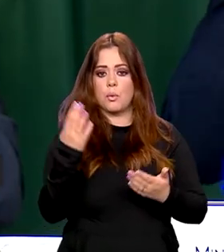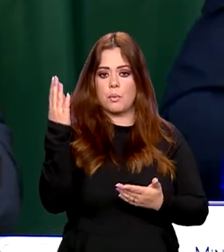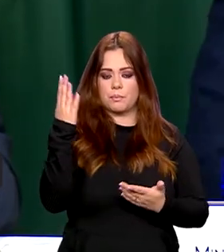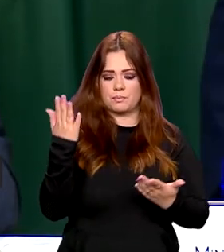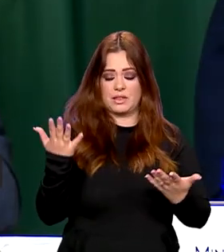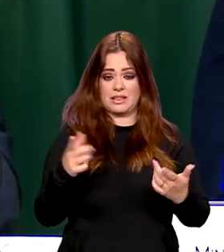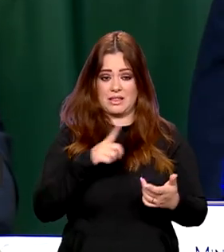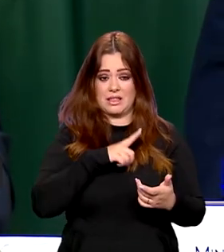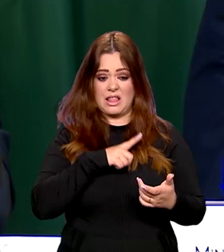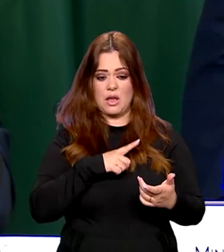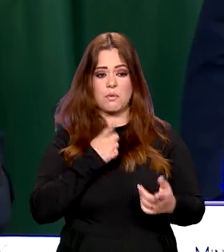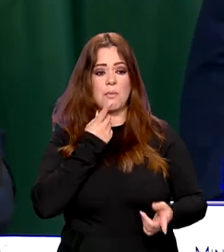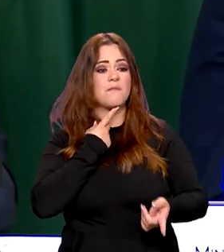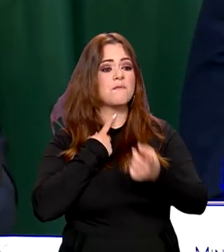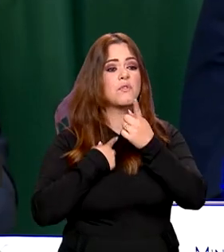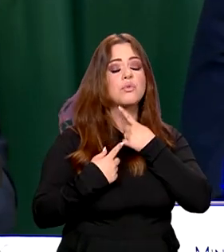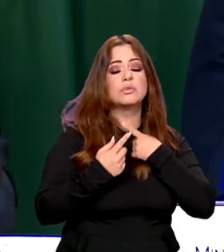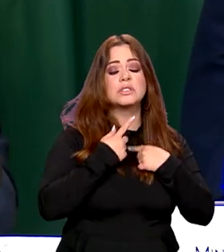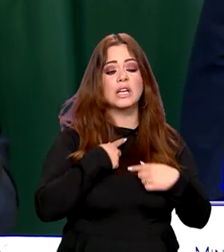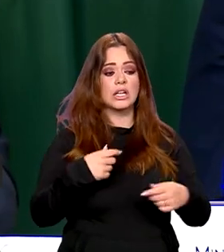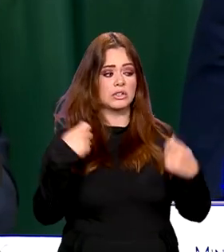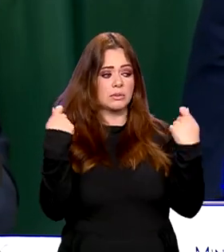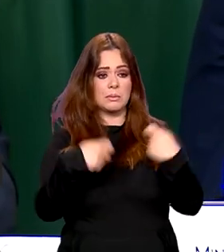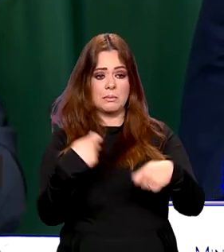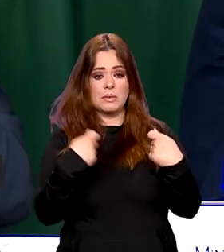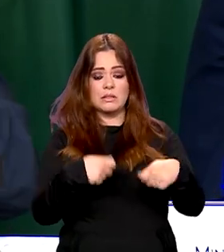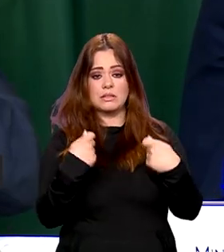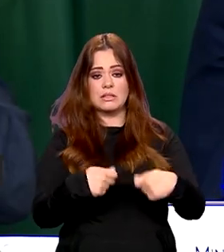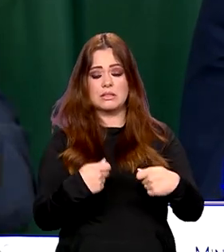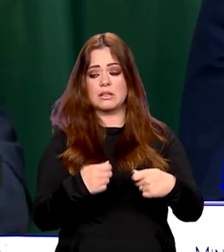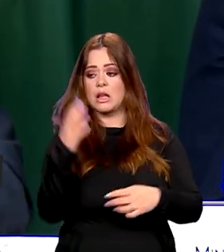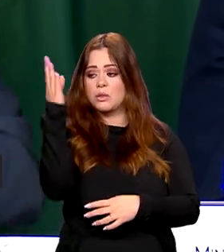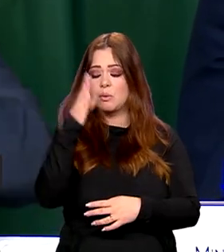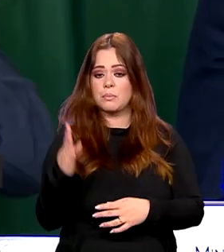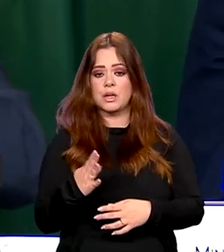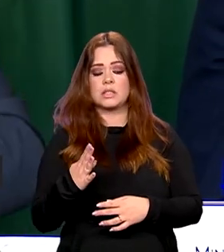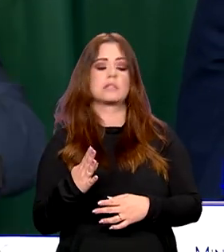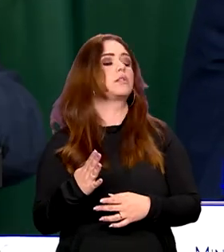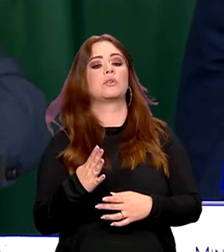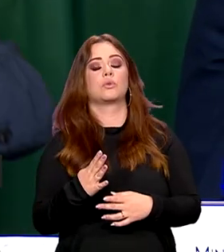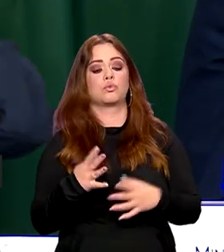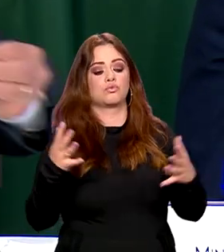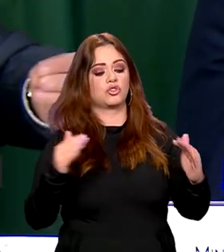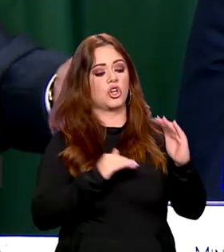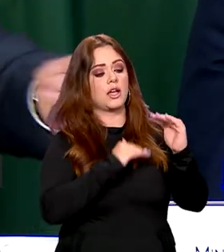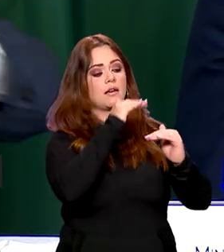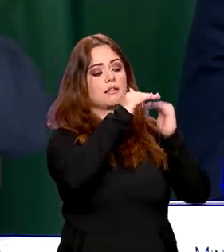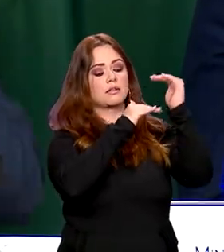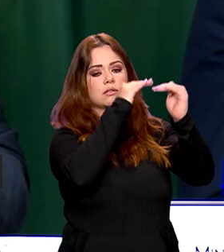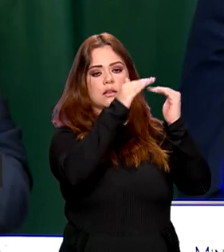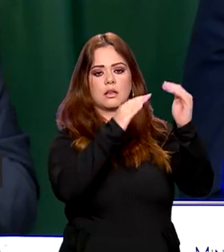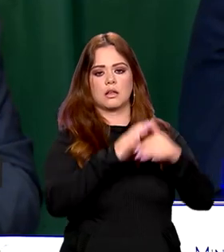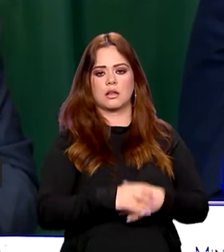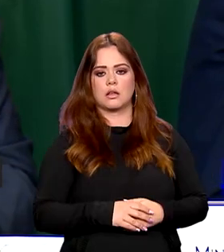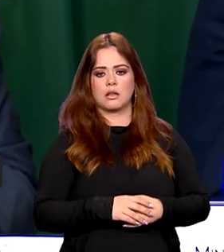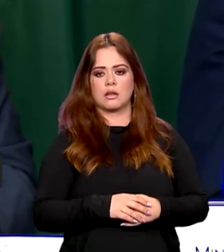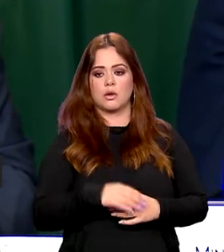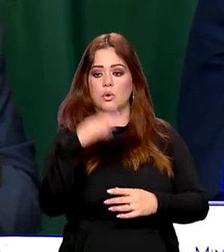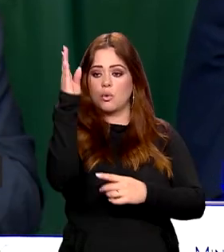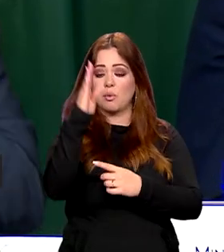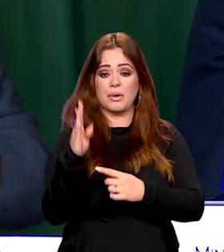uma necessidade do Brasil. E nós precisamos tirar proveito, que o Brasil não tem contencioso com